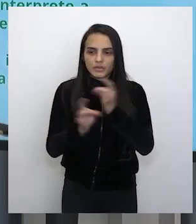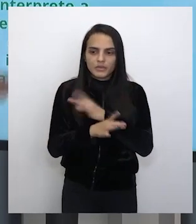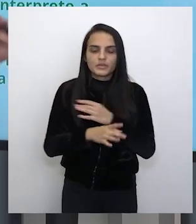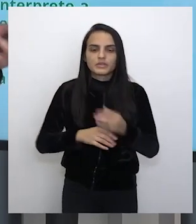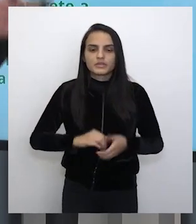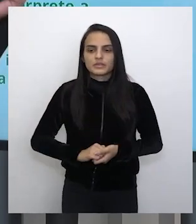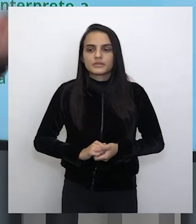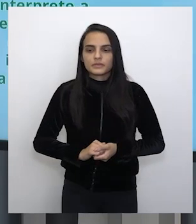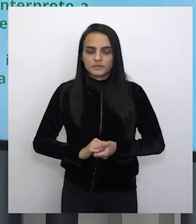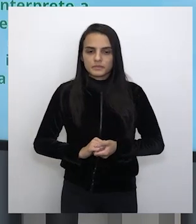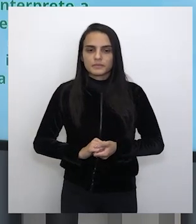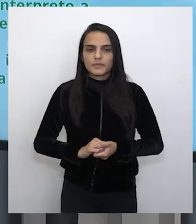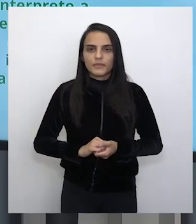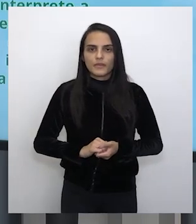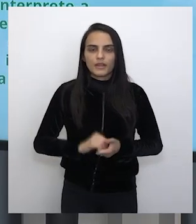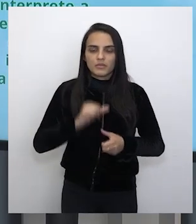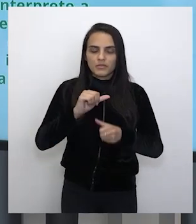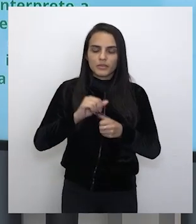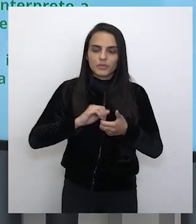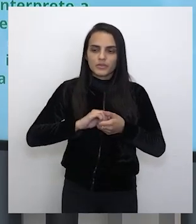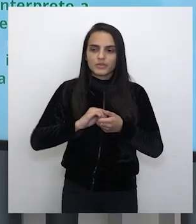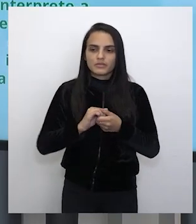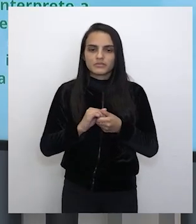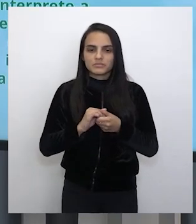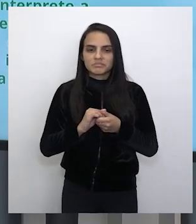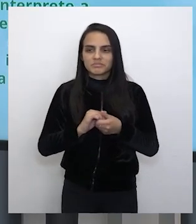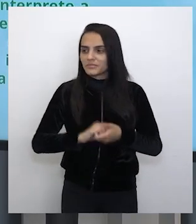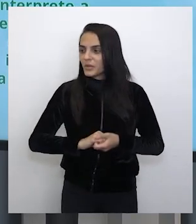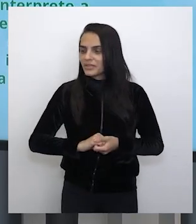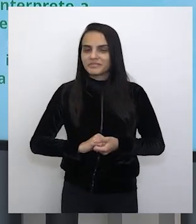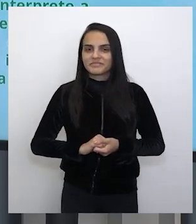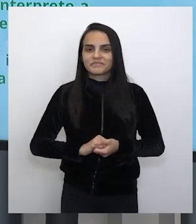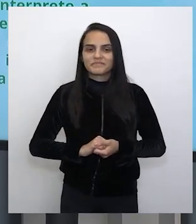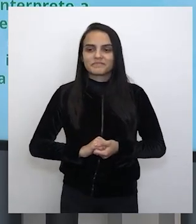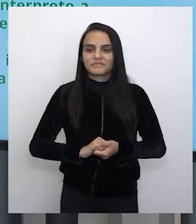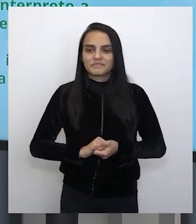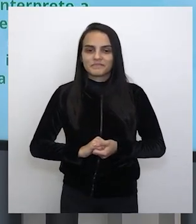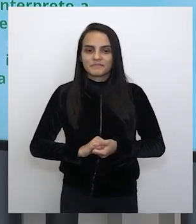essa representação teatral improvisada aí, né, do seu jeitinho,